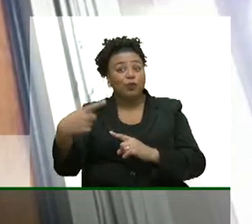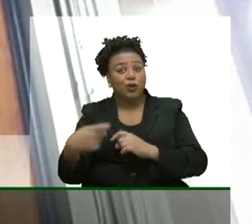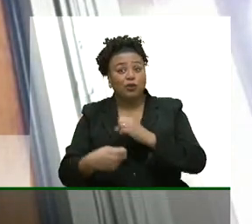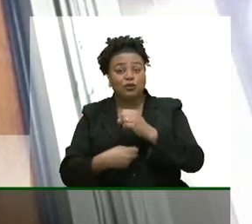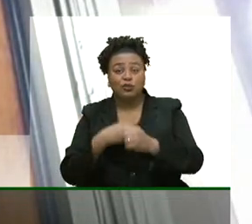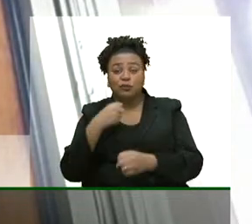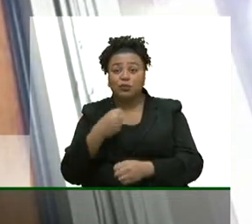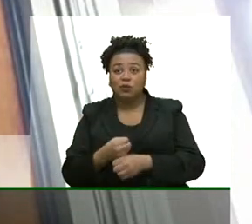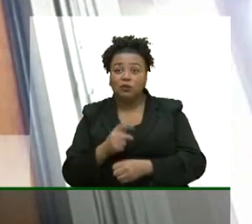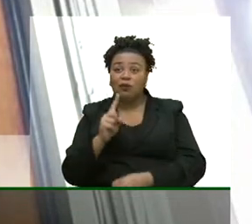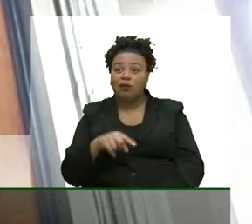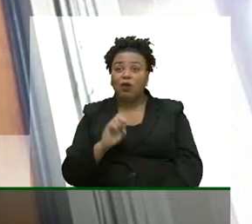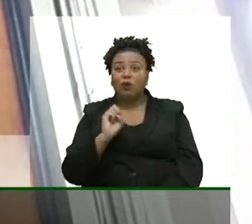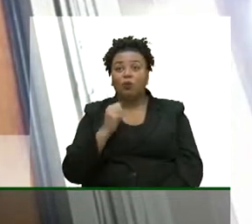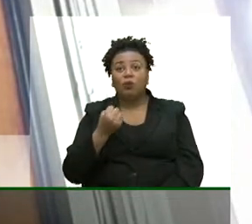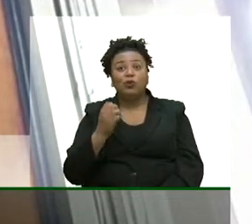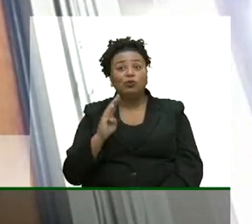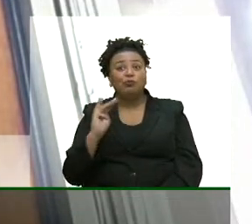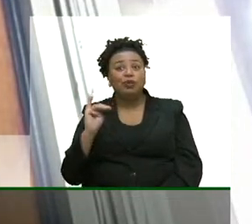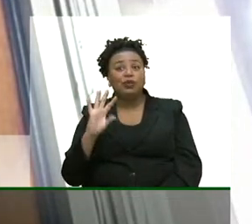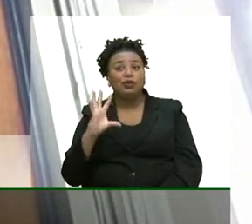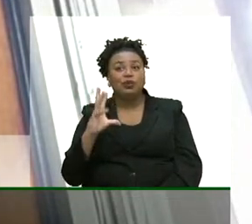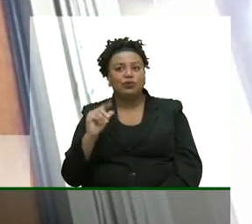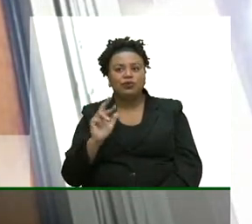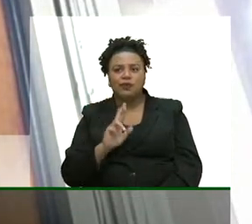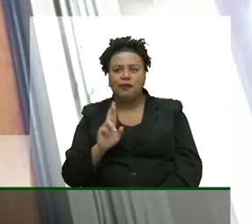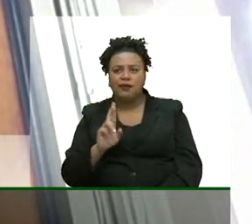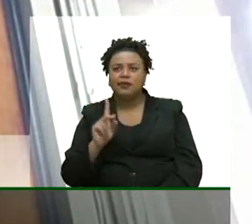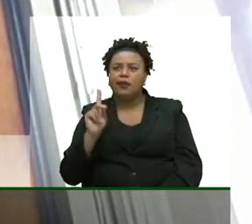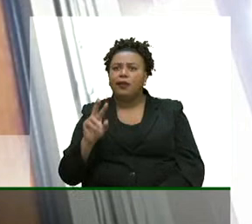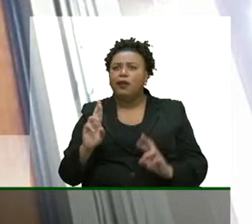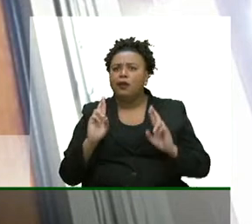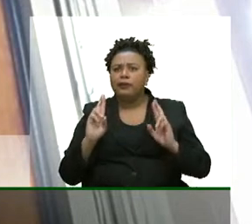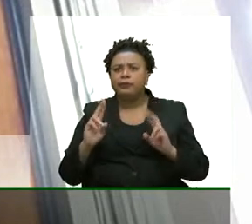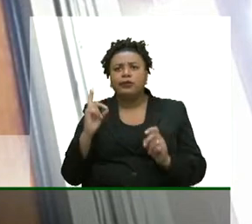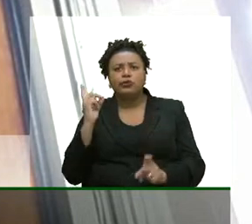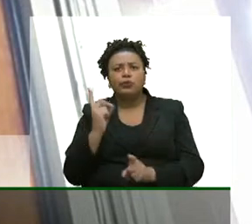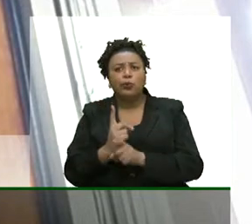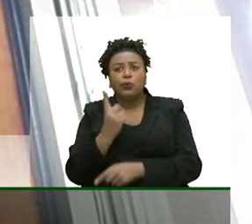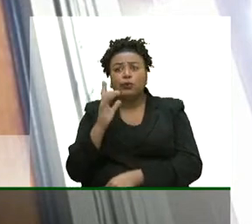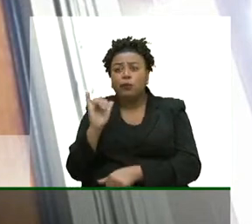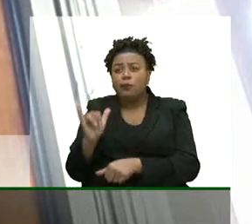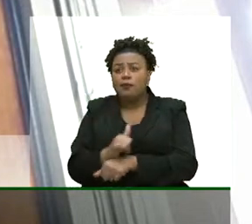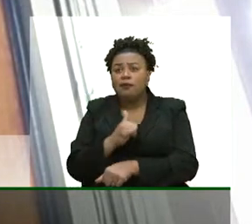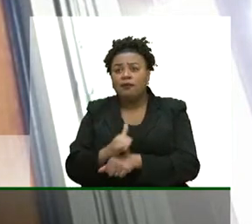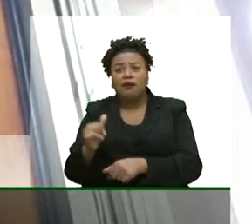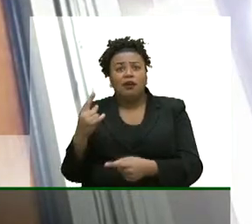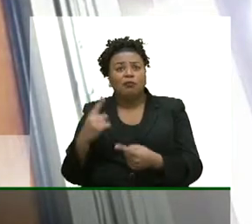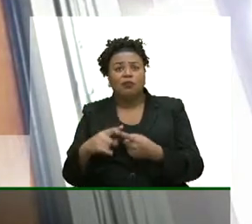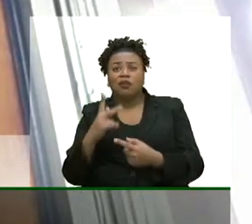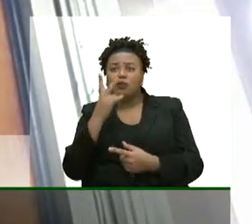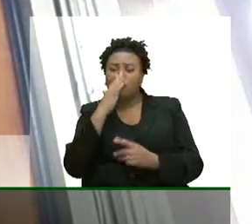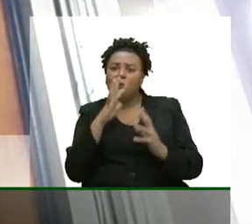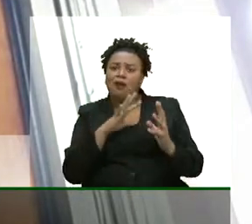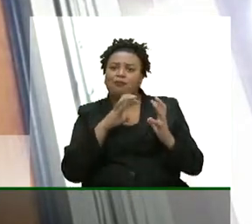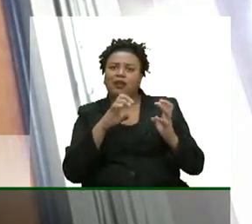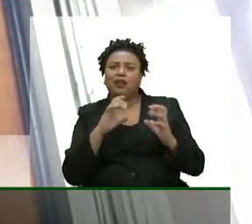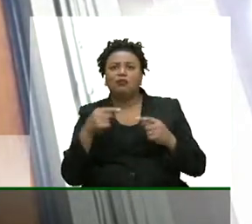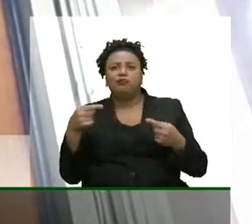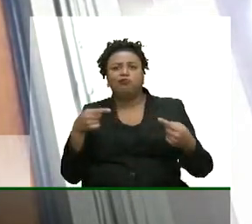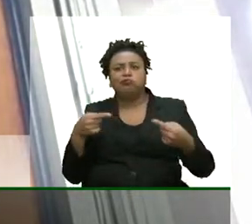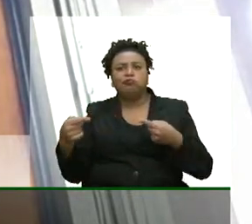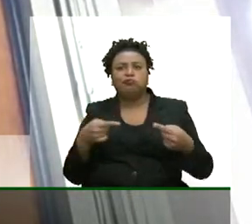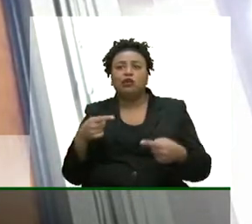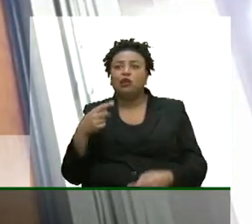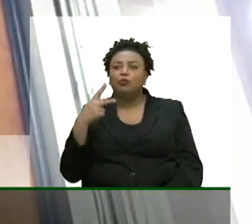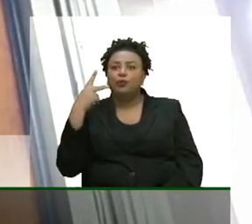8 bilhões de reais, e eu espero que nós possamos encontrar uma saída, porque afinal, que não se trata de uma queda de braço entre grupo político A ou